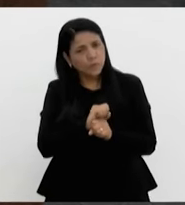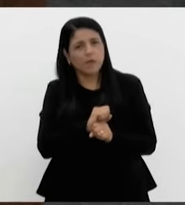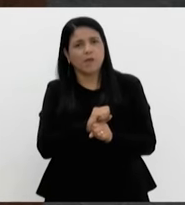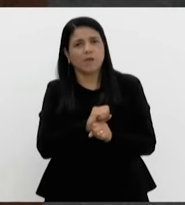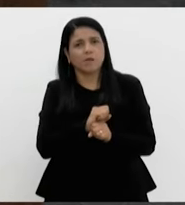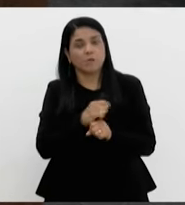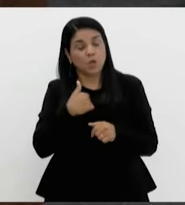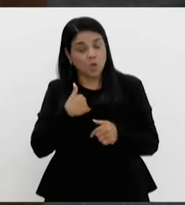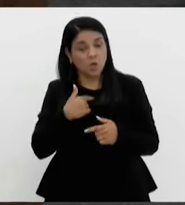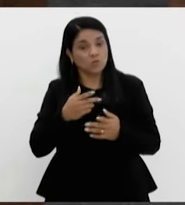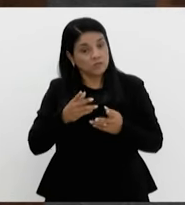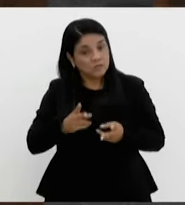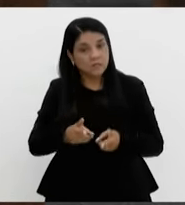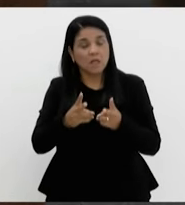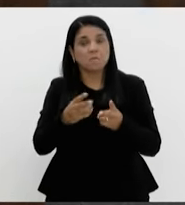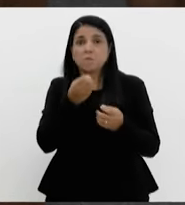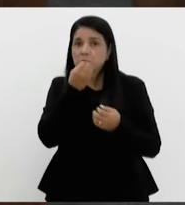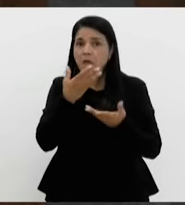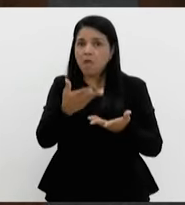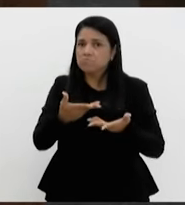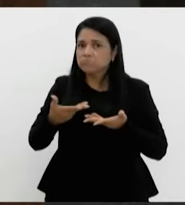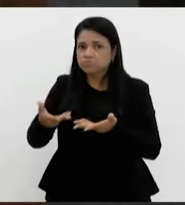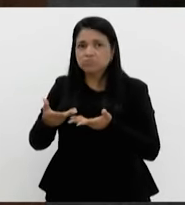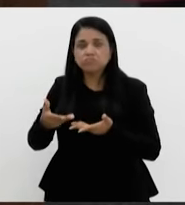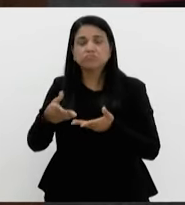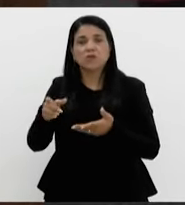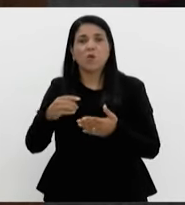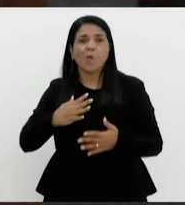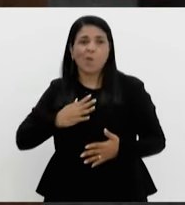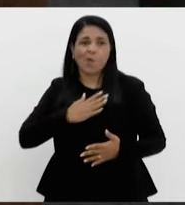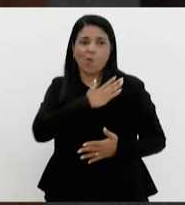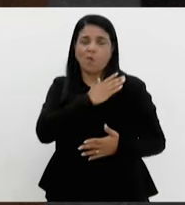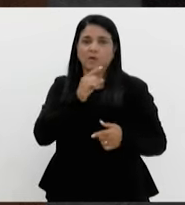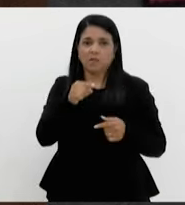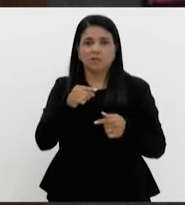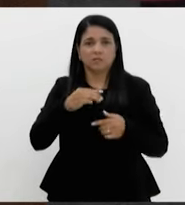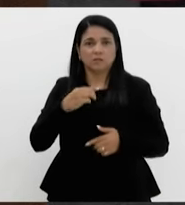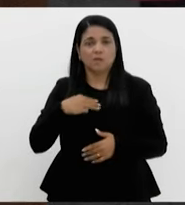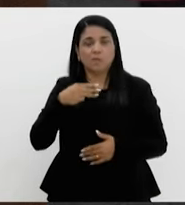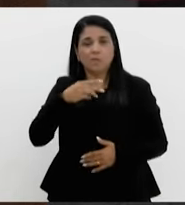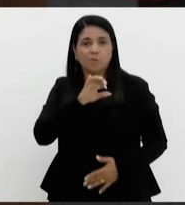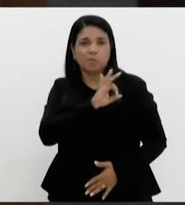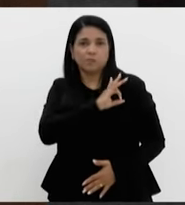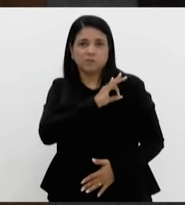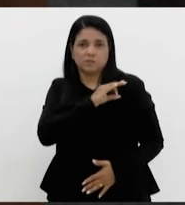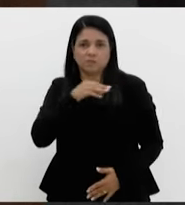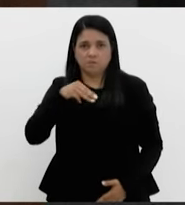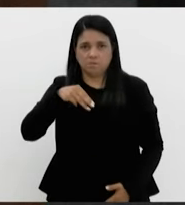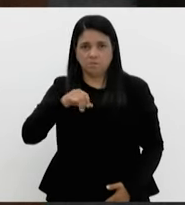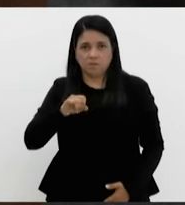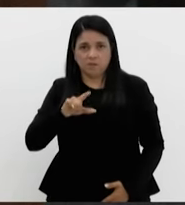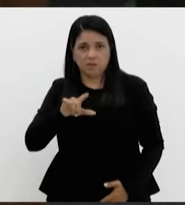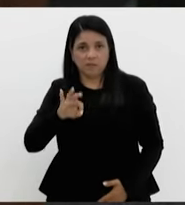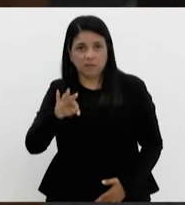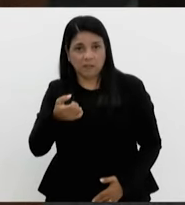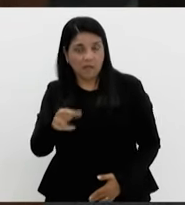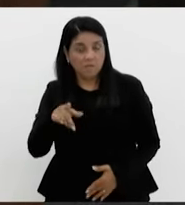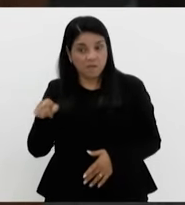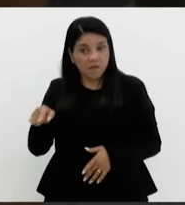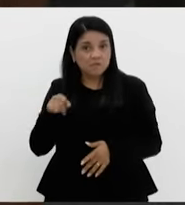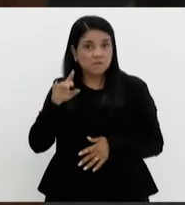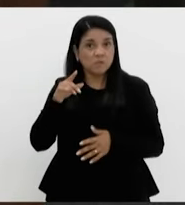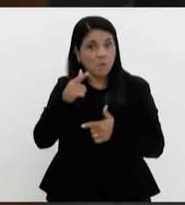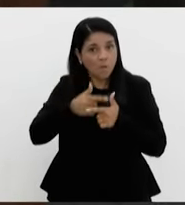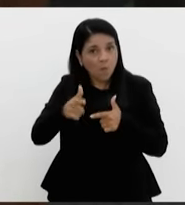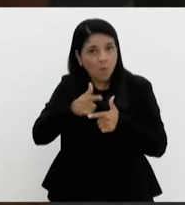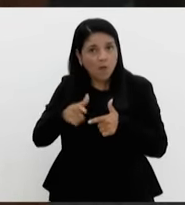pelo comandante-geral da Polícia Militar, mas o problema de Brás de Pina não pode ser resolvido pela